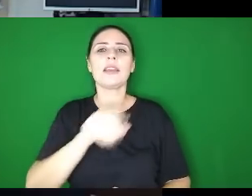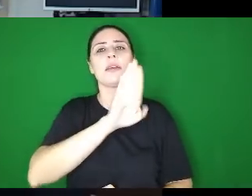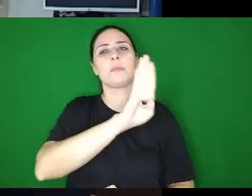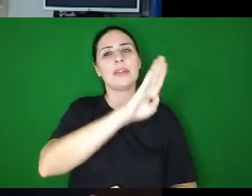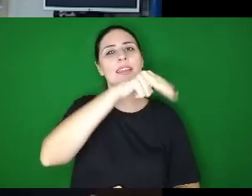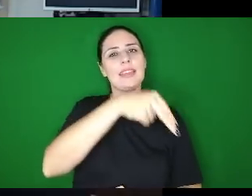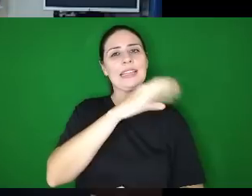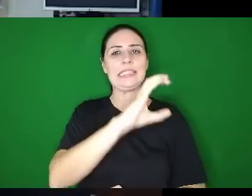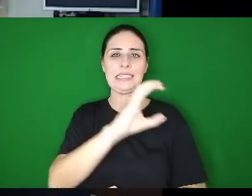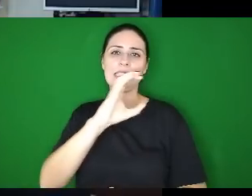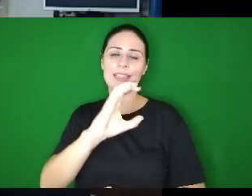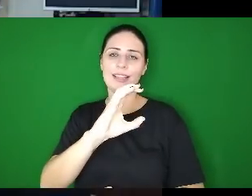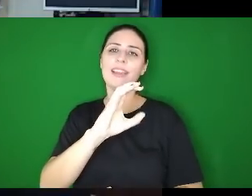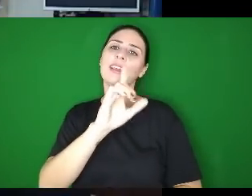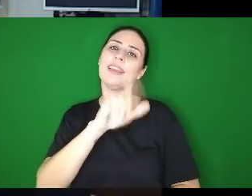né, trazer, né,